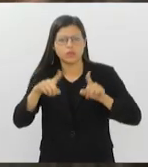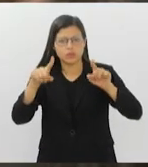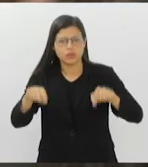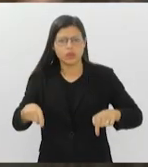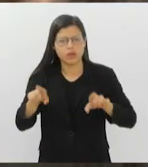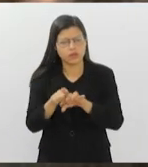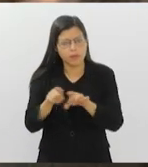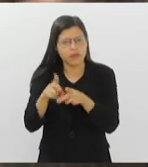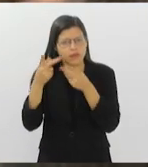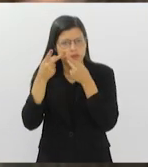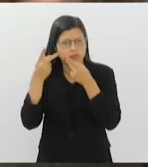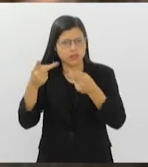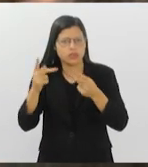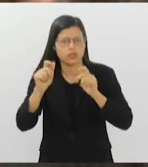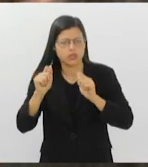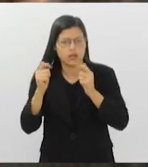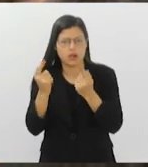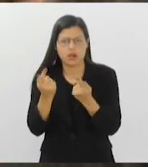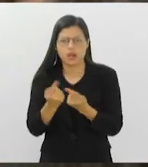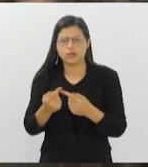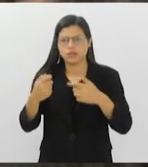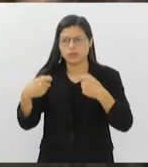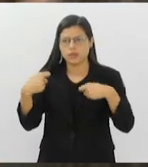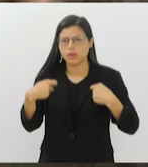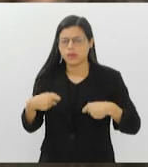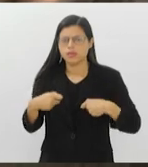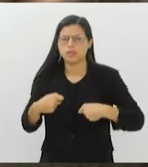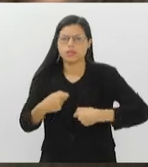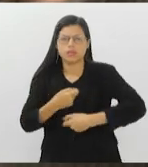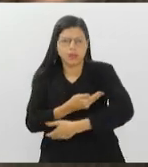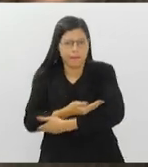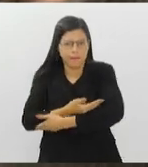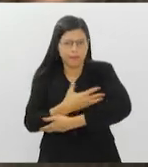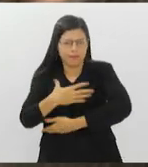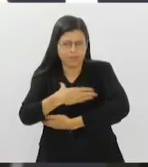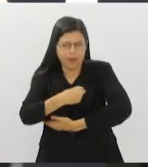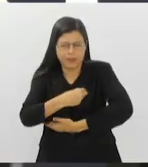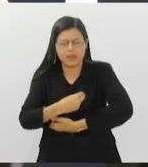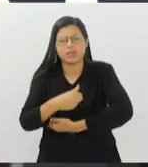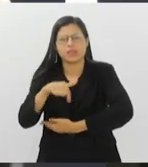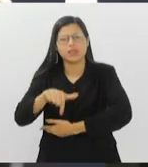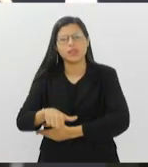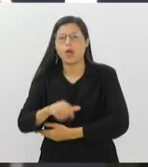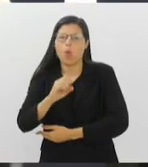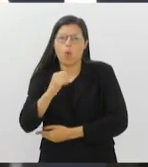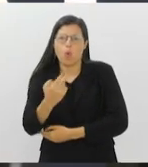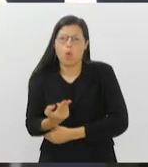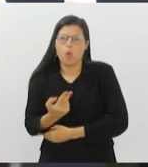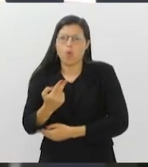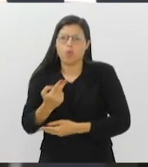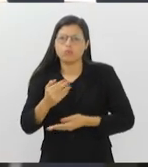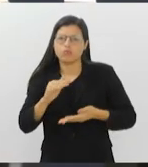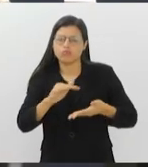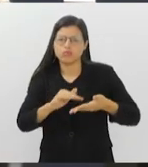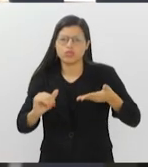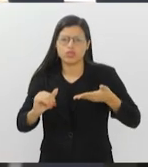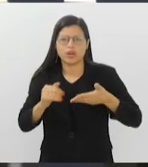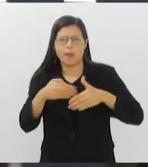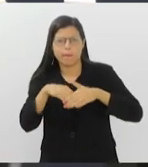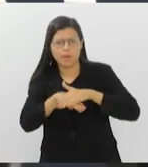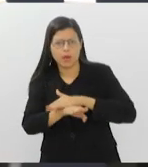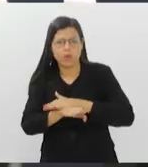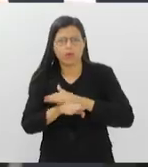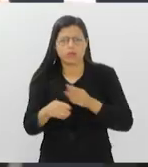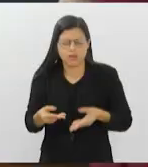do Legislativo Estadual, que necessitem oferecer o leite materno para os filhos ou retirar o produto para armazenamento e